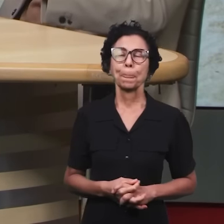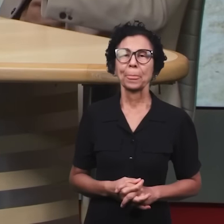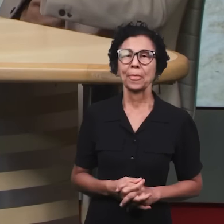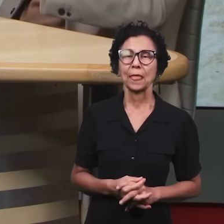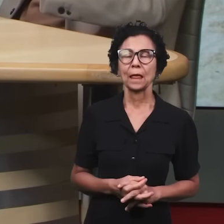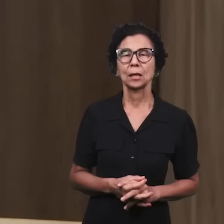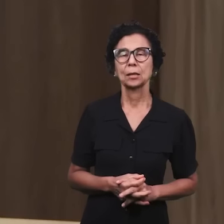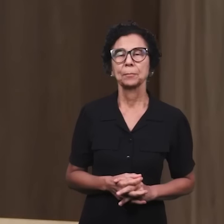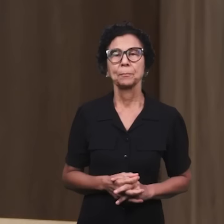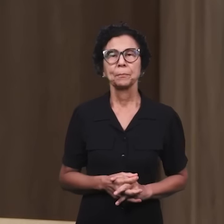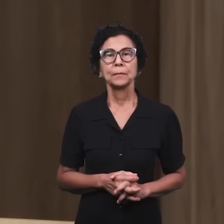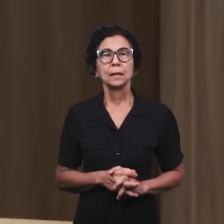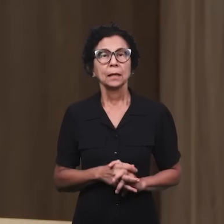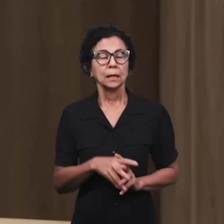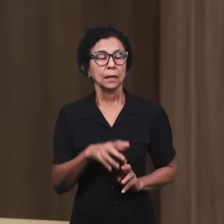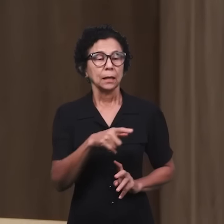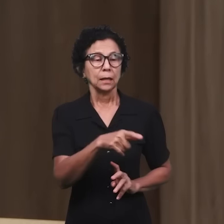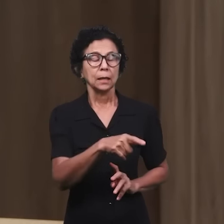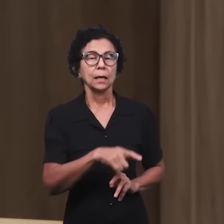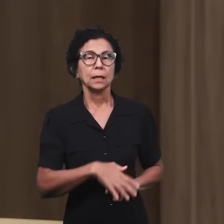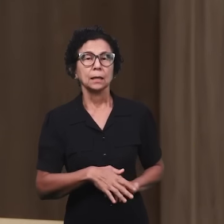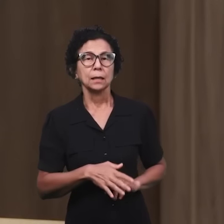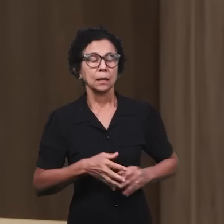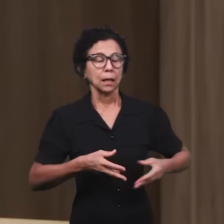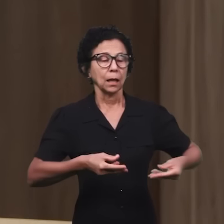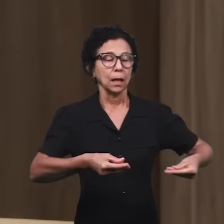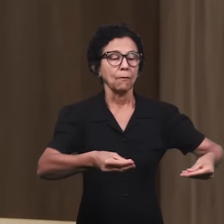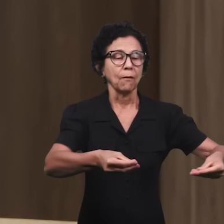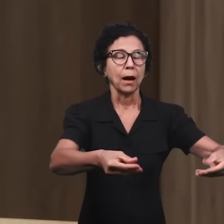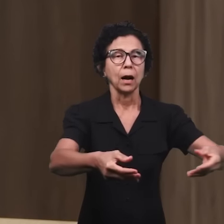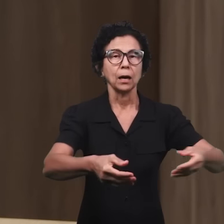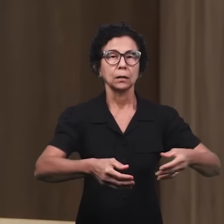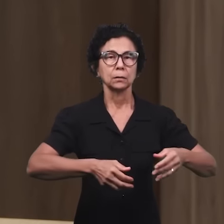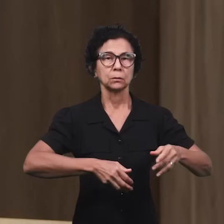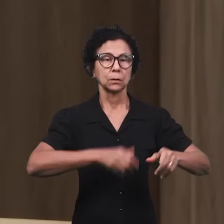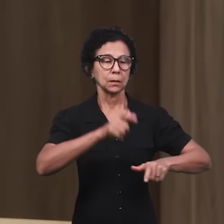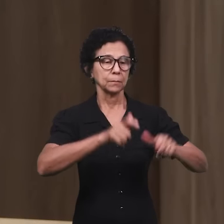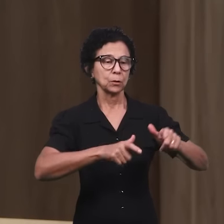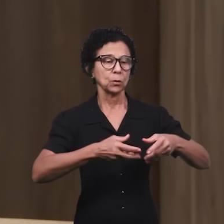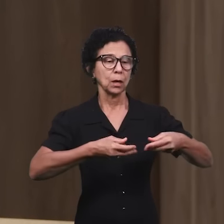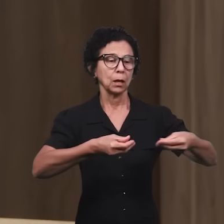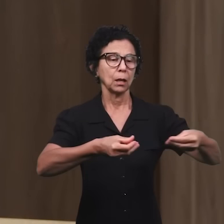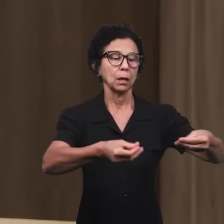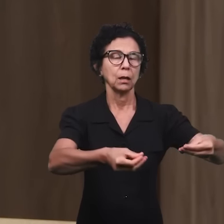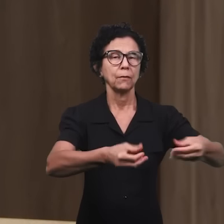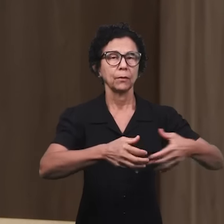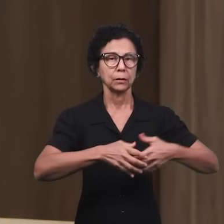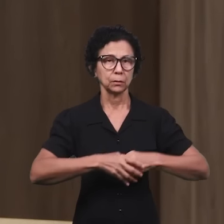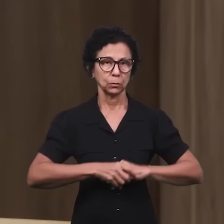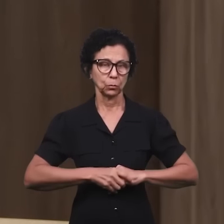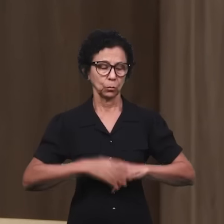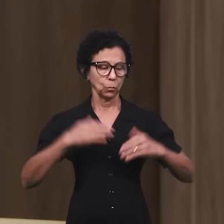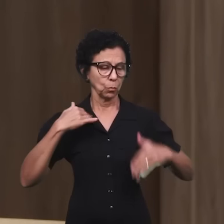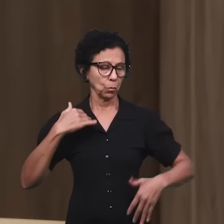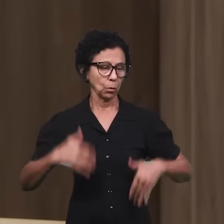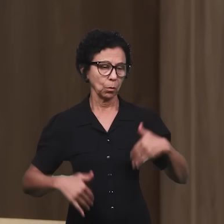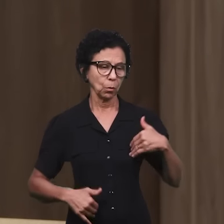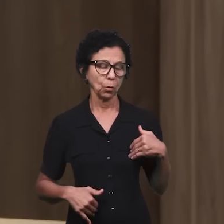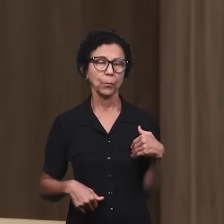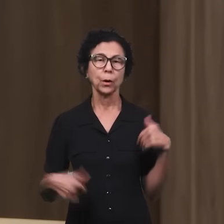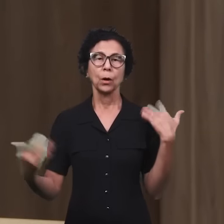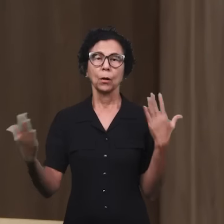juventude. Assim, ele estava sendo levado, o jovem é muito levado pelos amigos, pela moda, pelo momento, pelo costume que